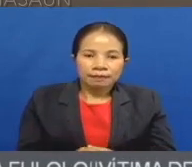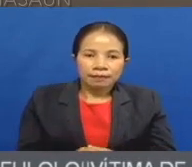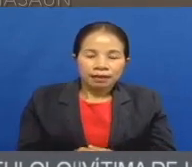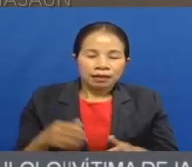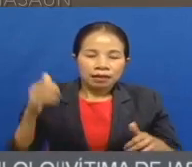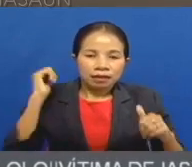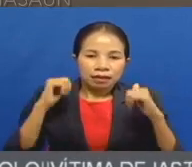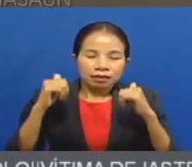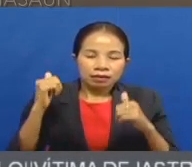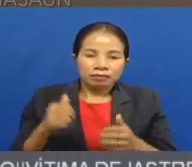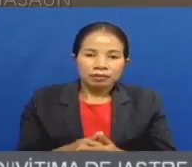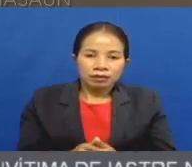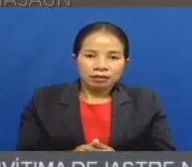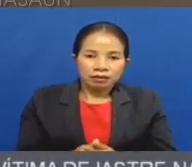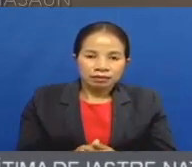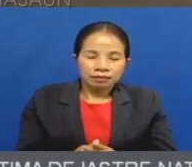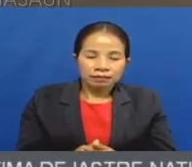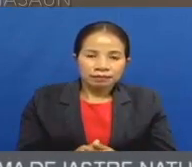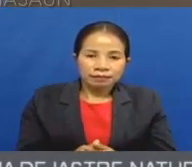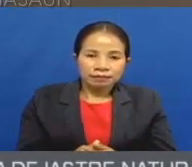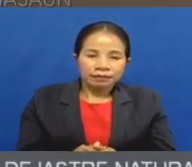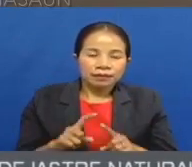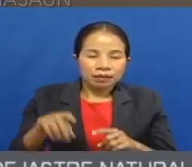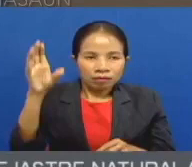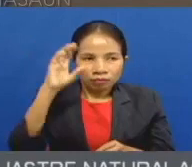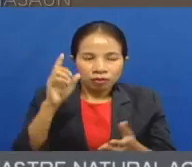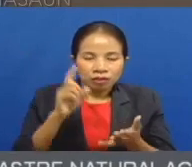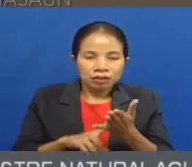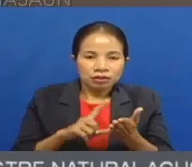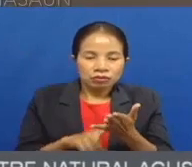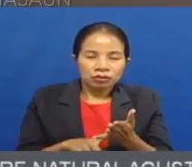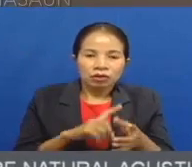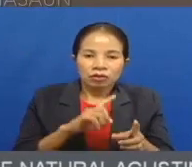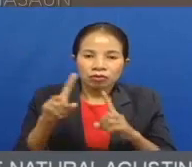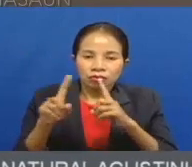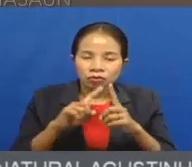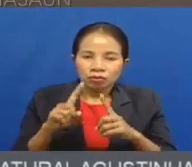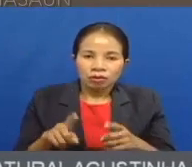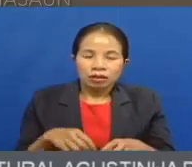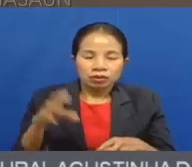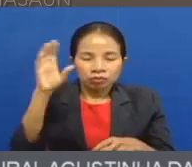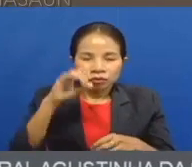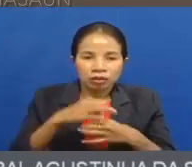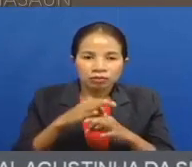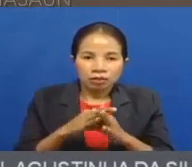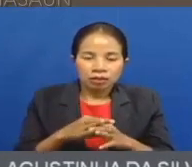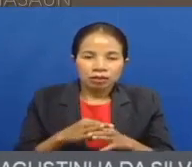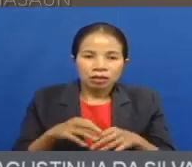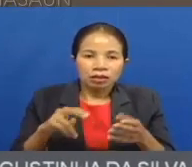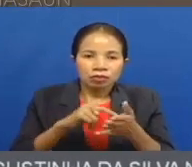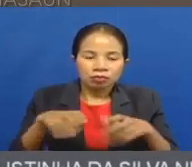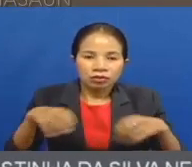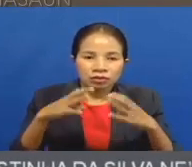atividade atividade neve instant mas vai buca discussão discussão críticos para tubuca solução ba número de funcionários neve